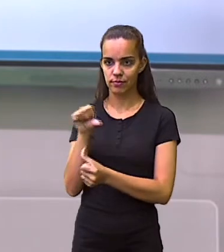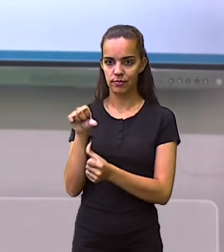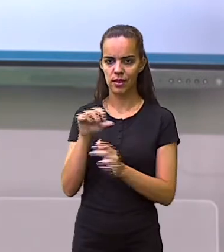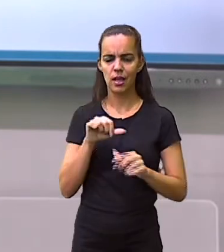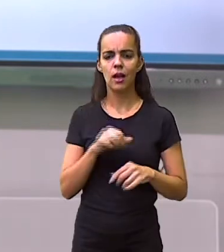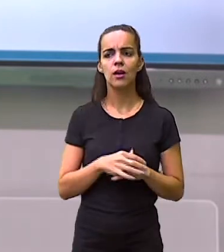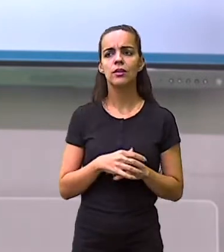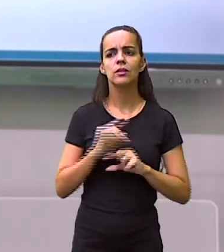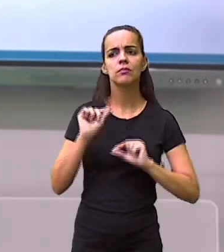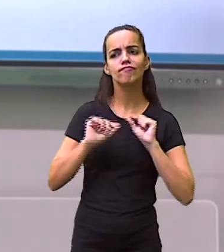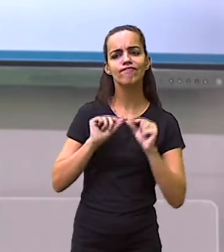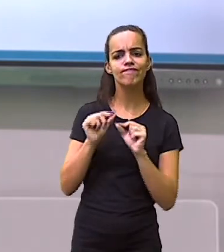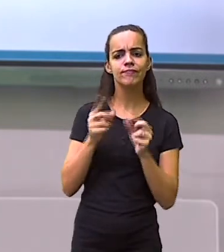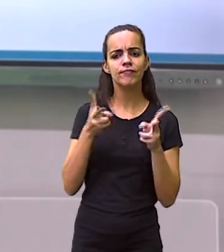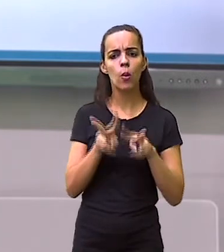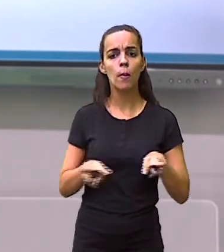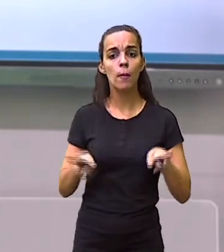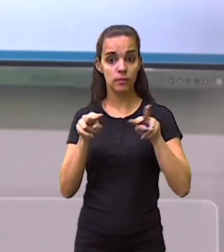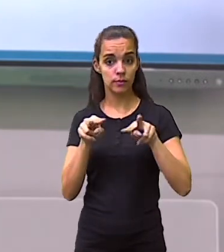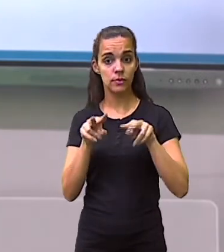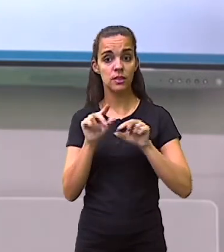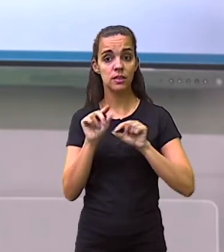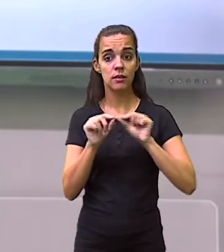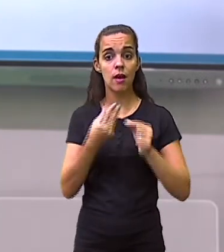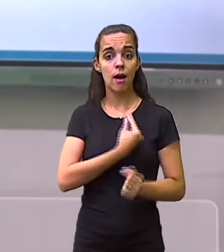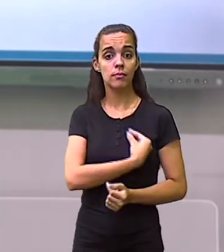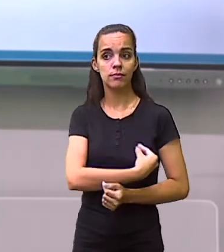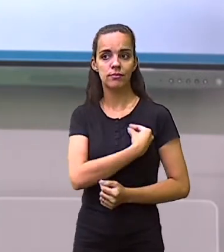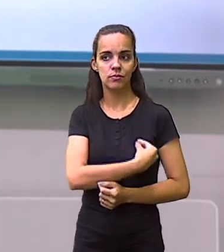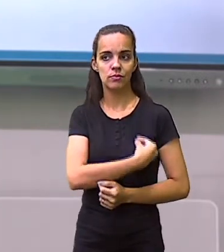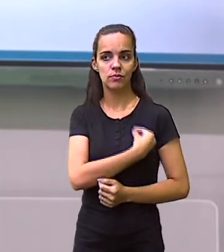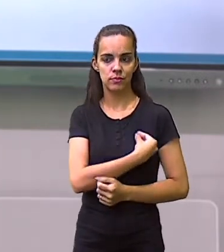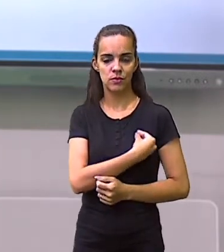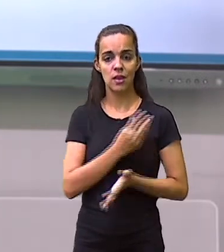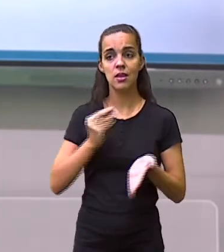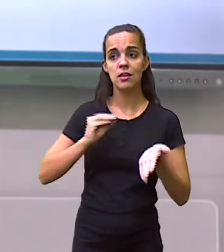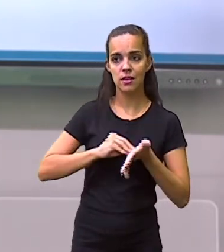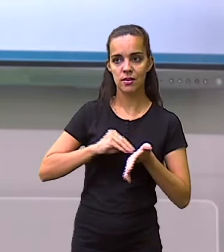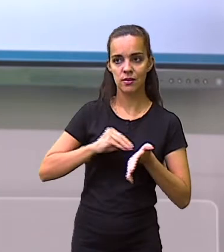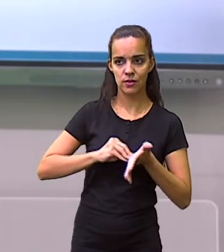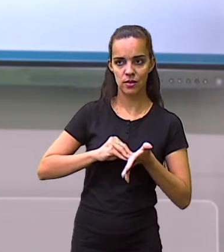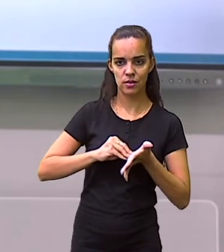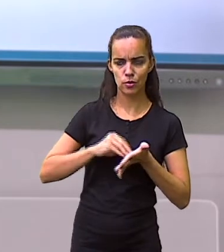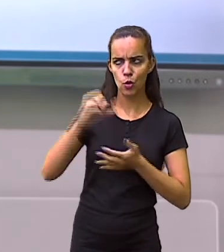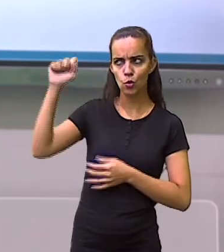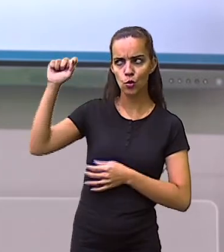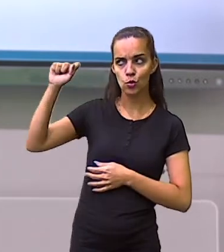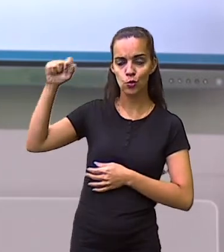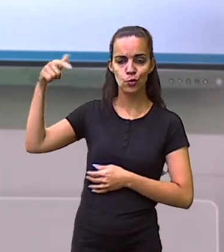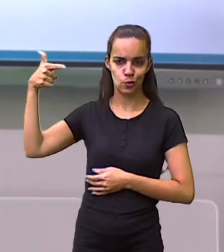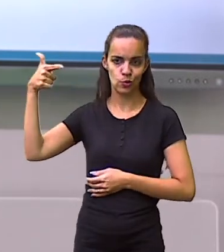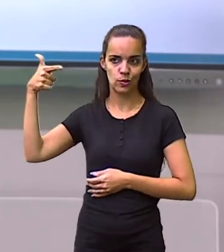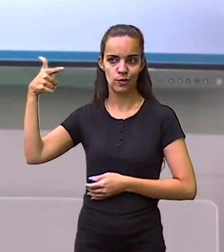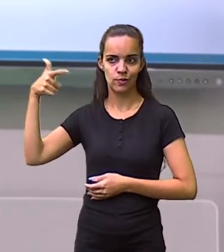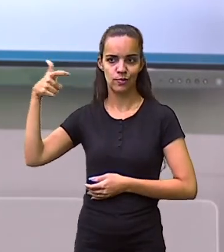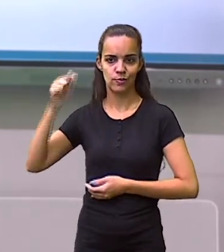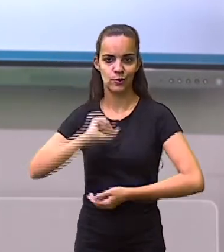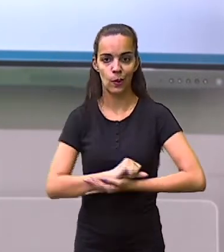mudança, ao observar a presença e a ausência dos raios solares,